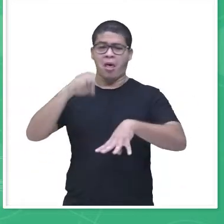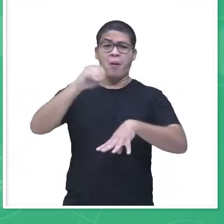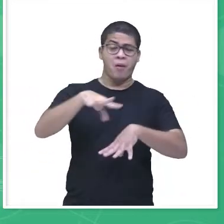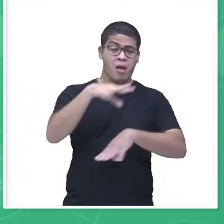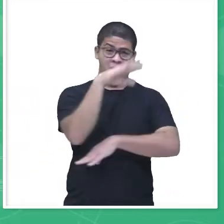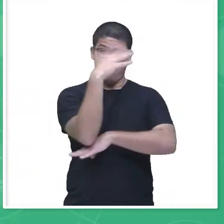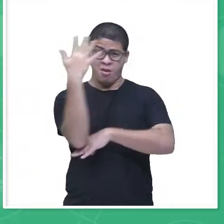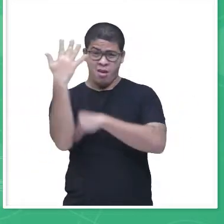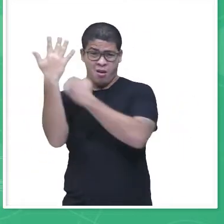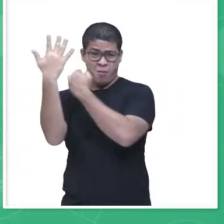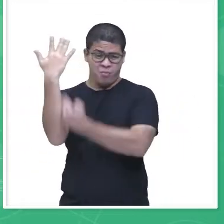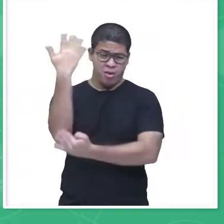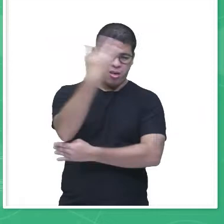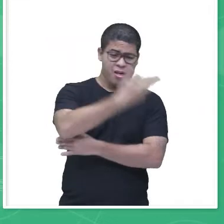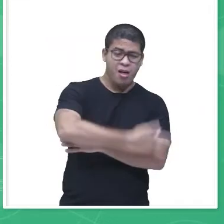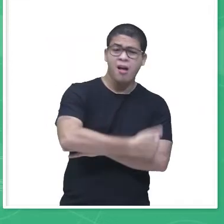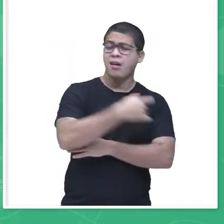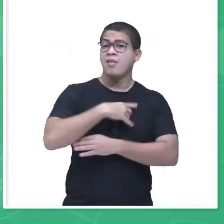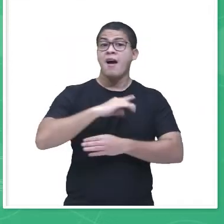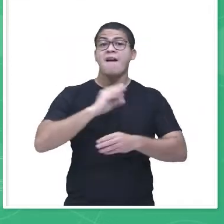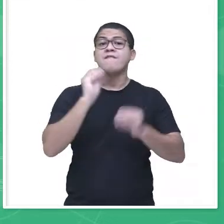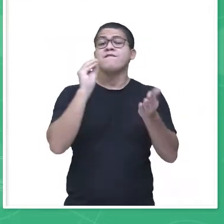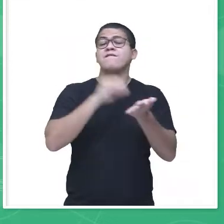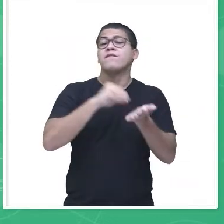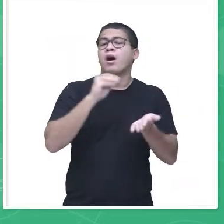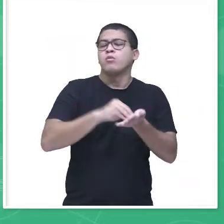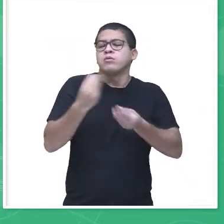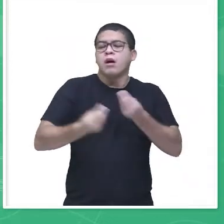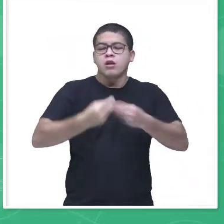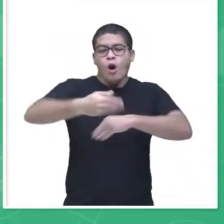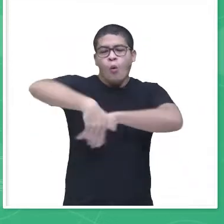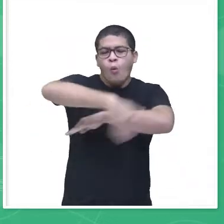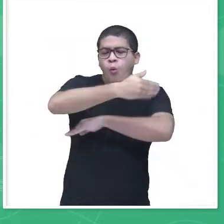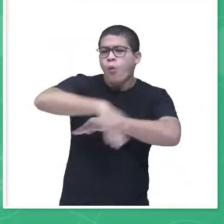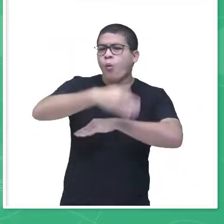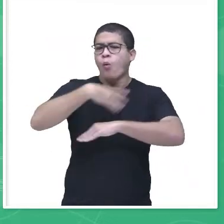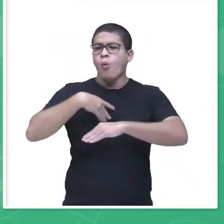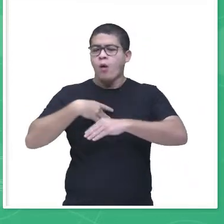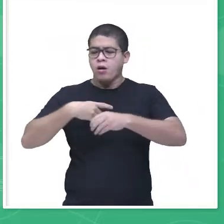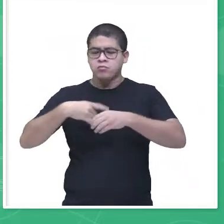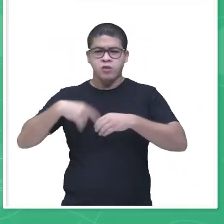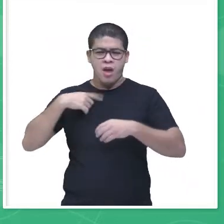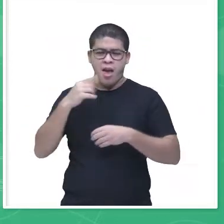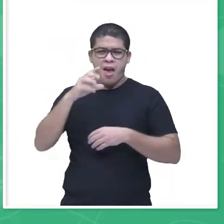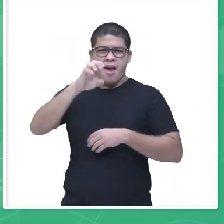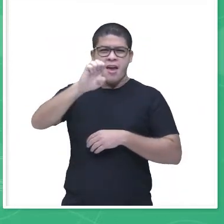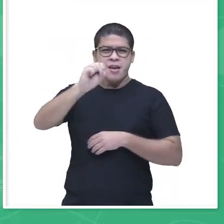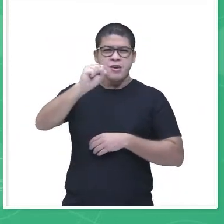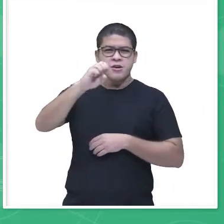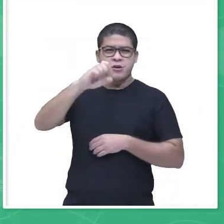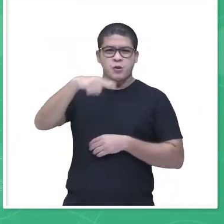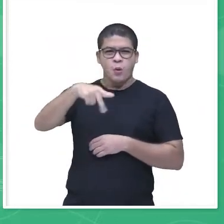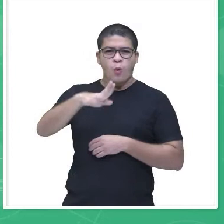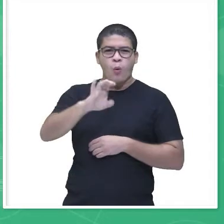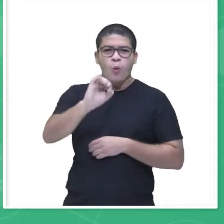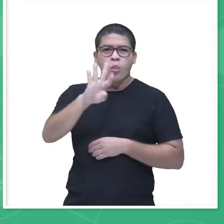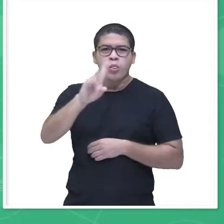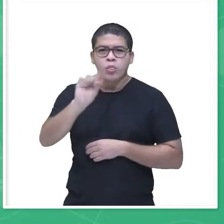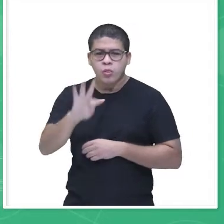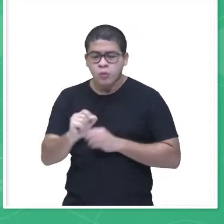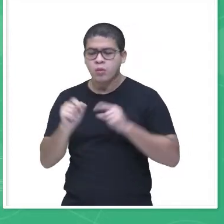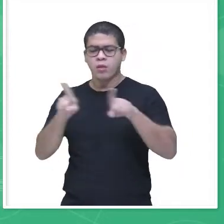e a falta de serviços públicos com saneamento básico. Essa condição de